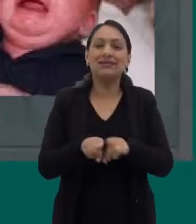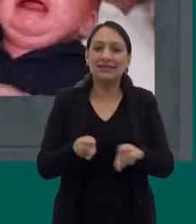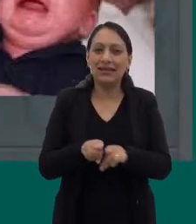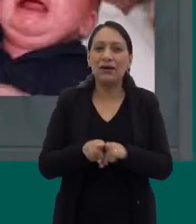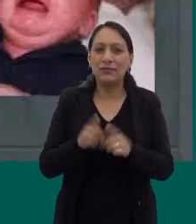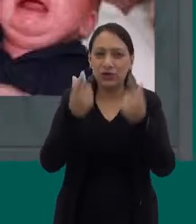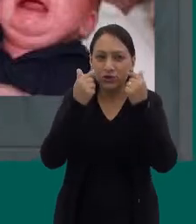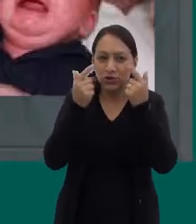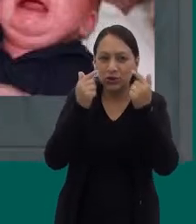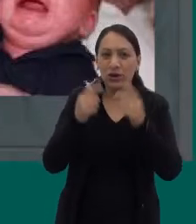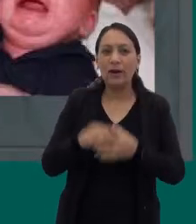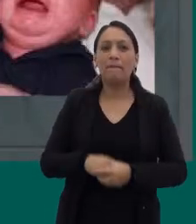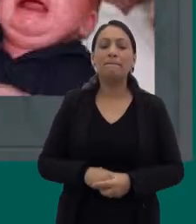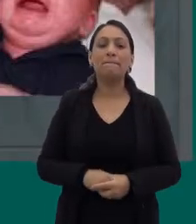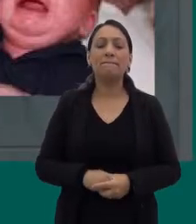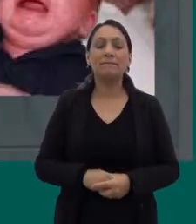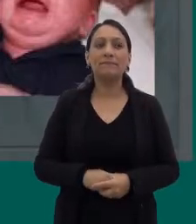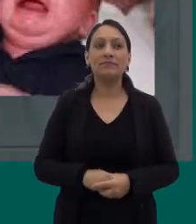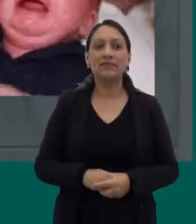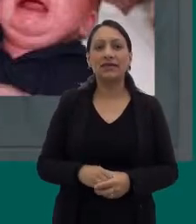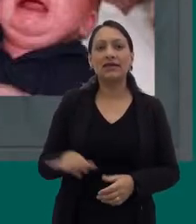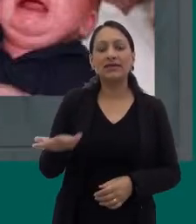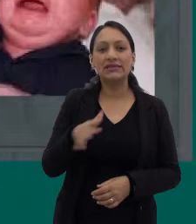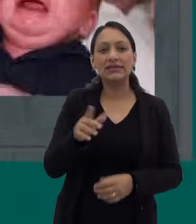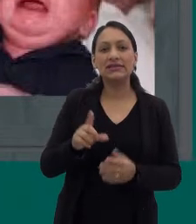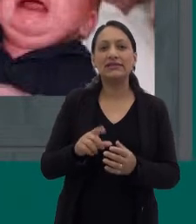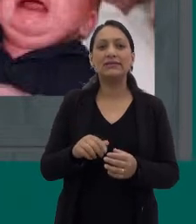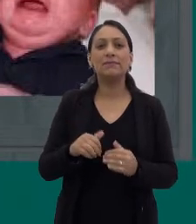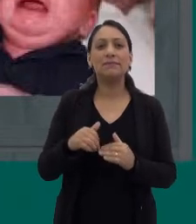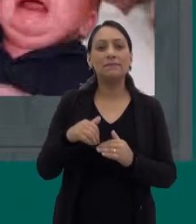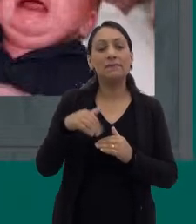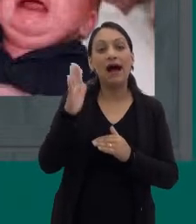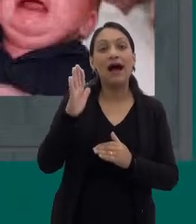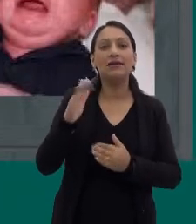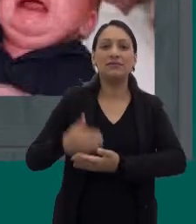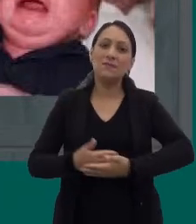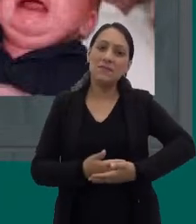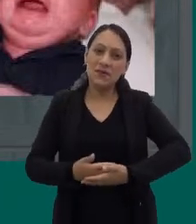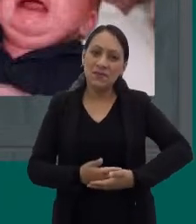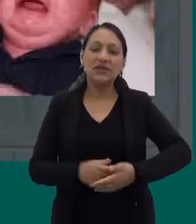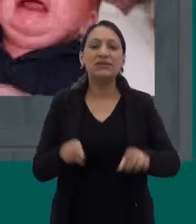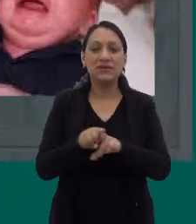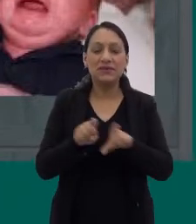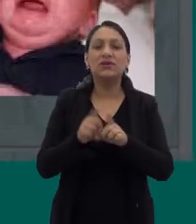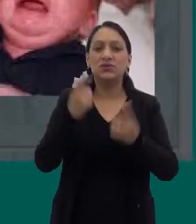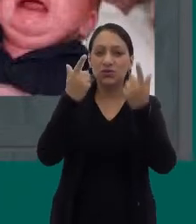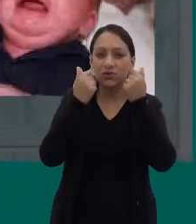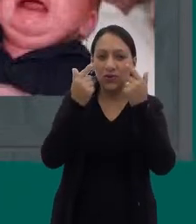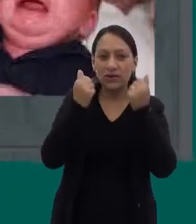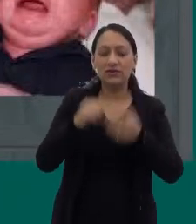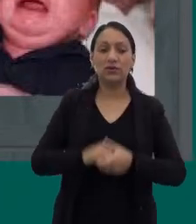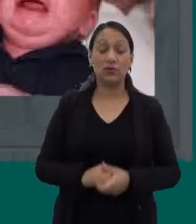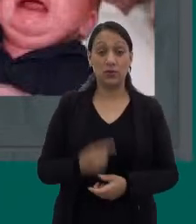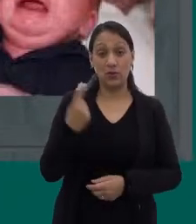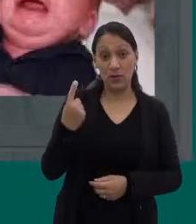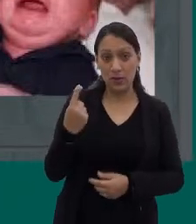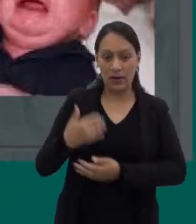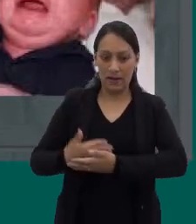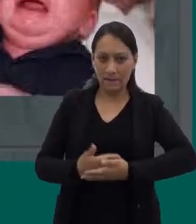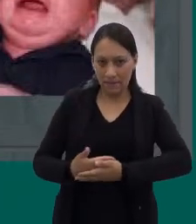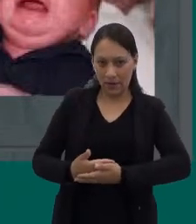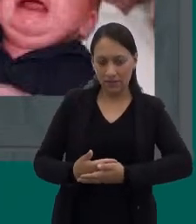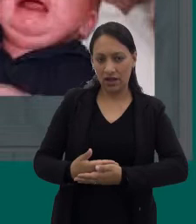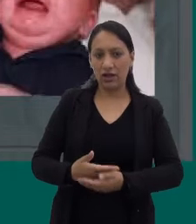bebê chorando, acaba tendo 2 ou mais bebês chorando. Né? Então, um bebê, né, e